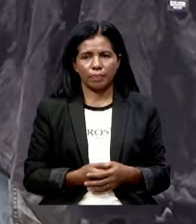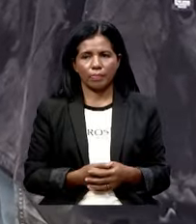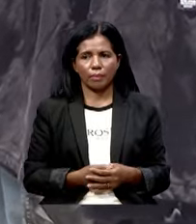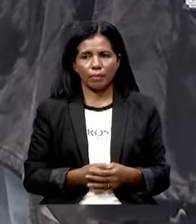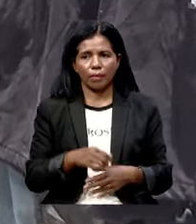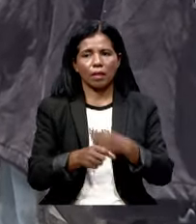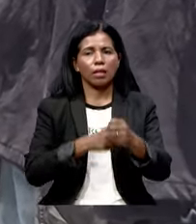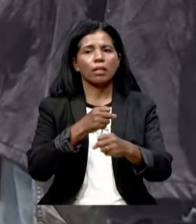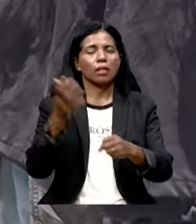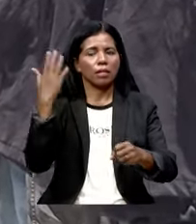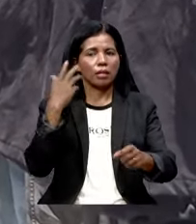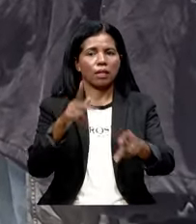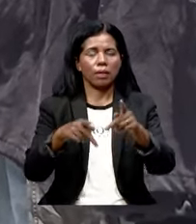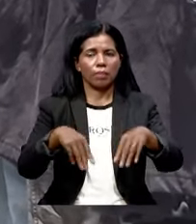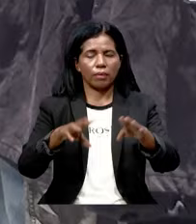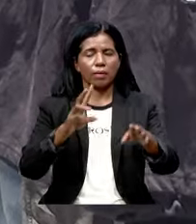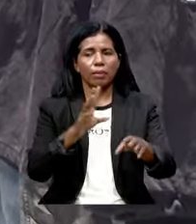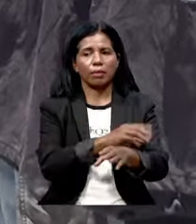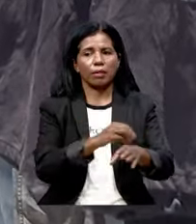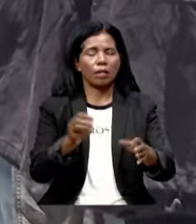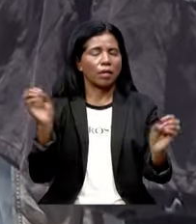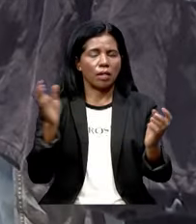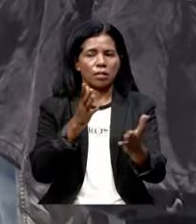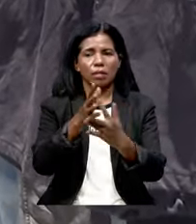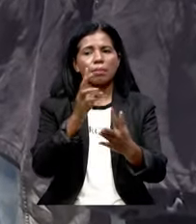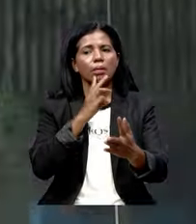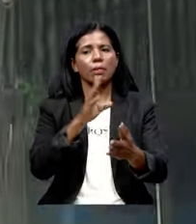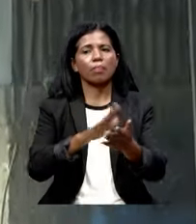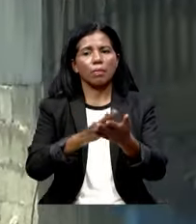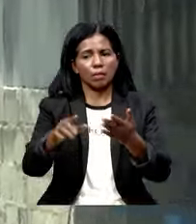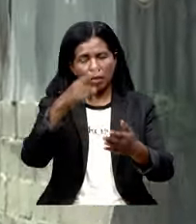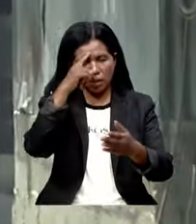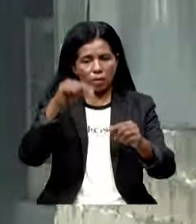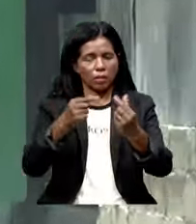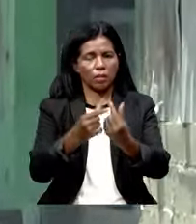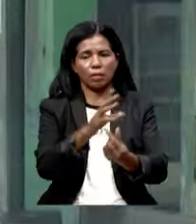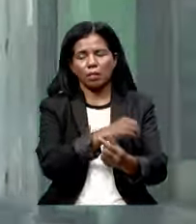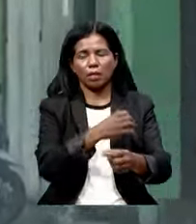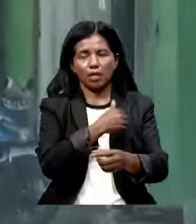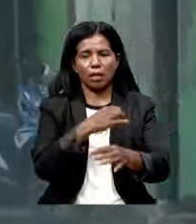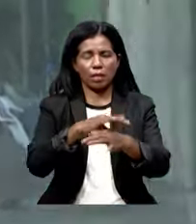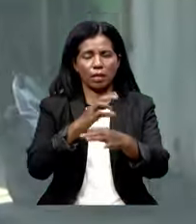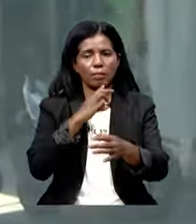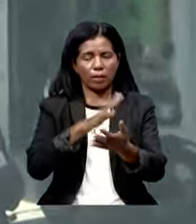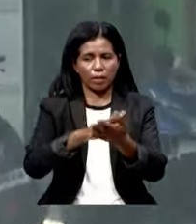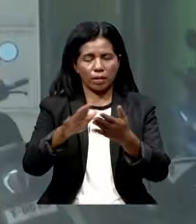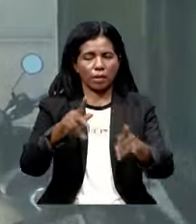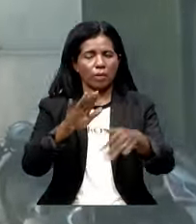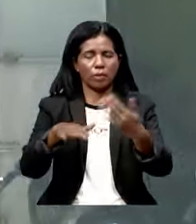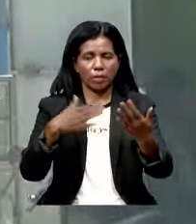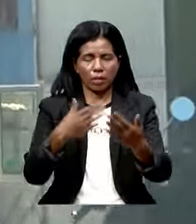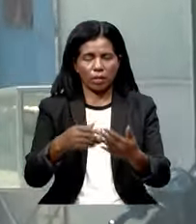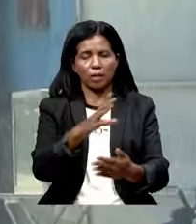Tina hira ni laram Vendedor merkadu Taibesi la se suba bemosh, tamba ekipa tekniku sira si da kanaliza bemos, nu ne Vendedor sira